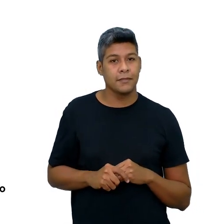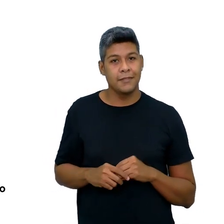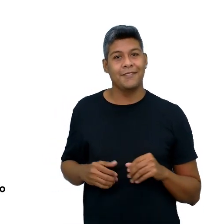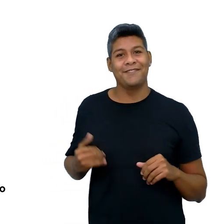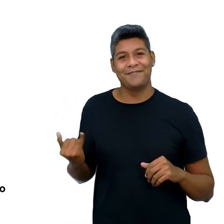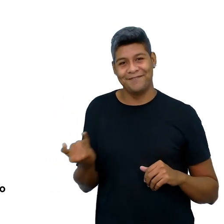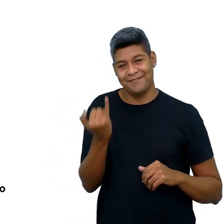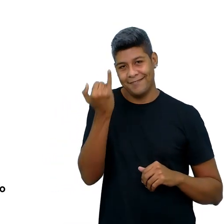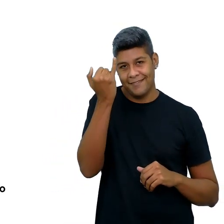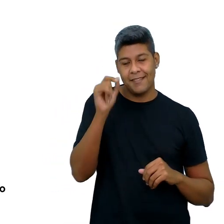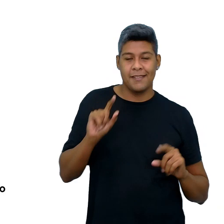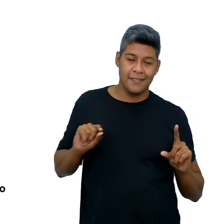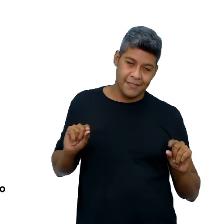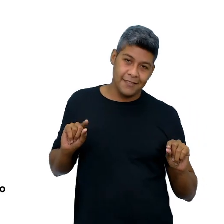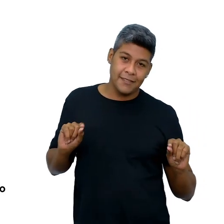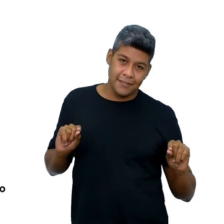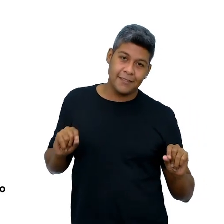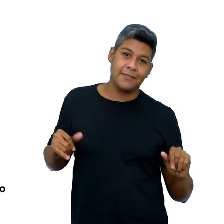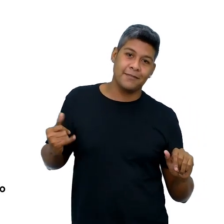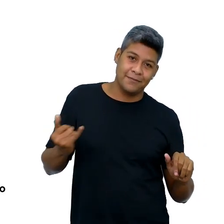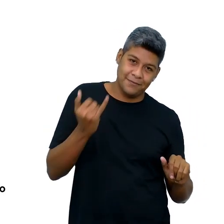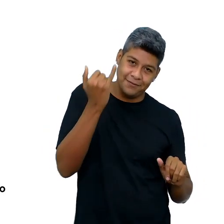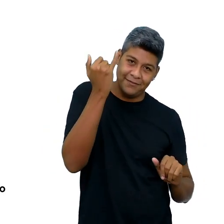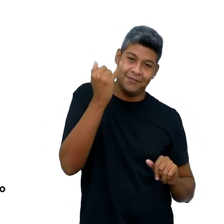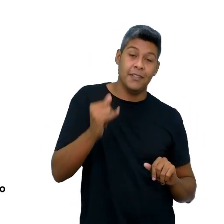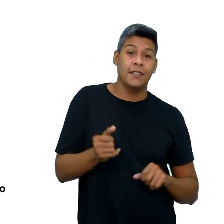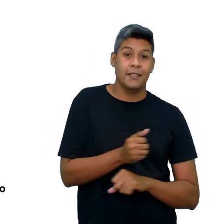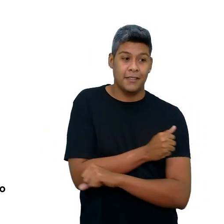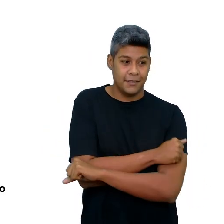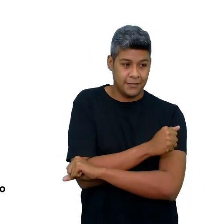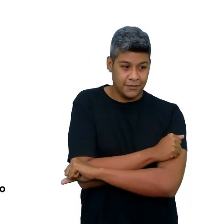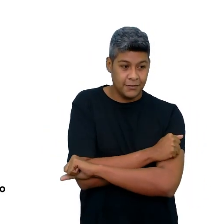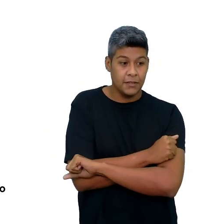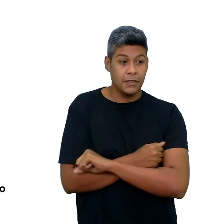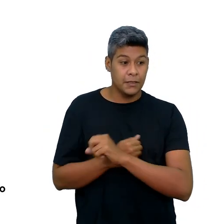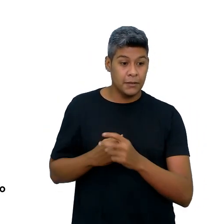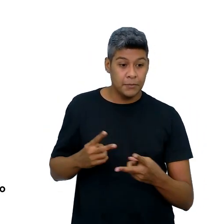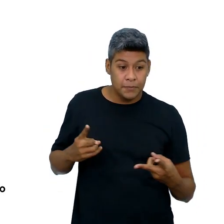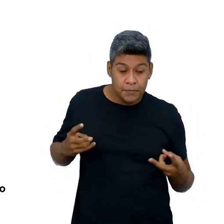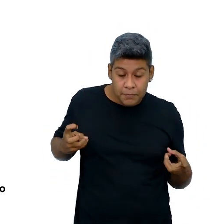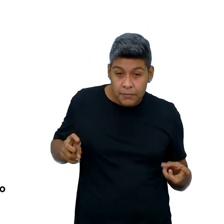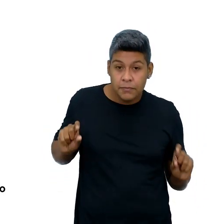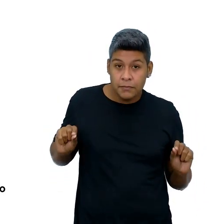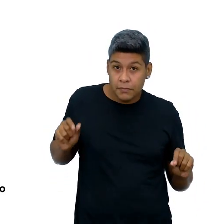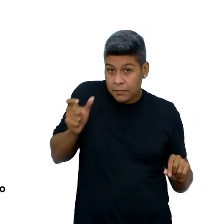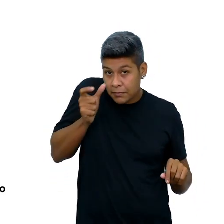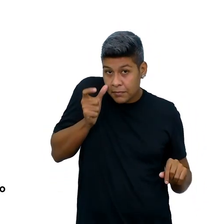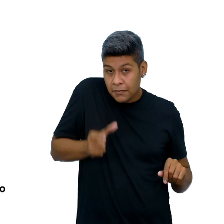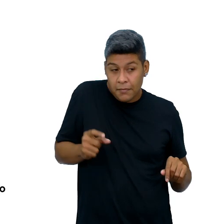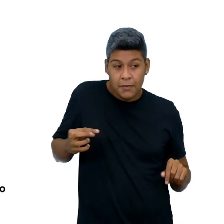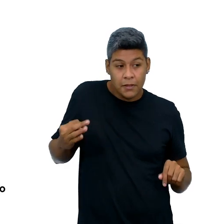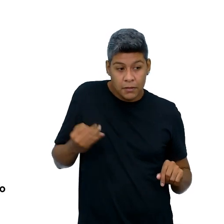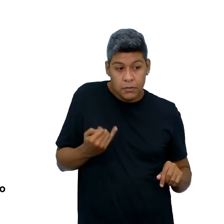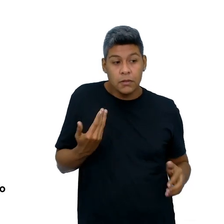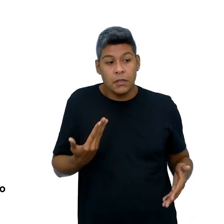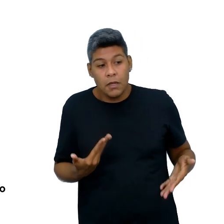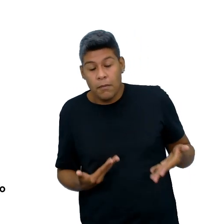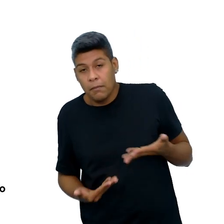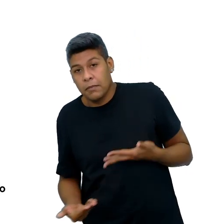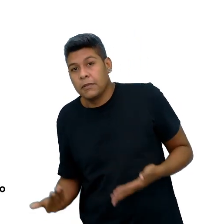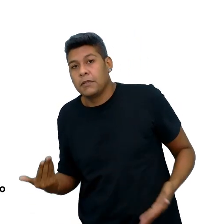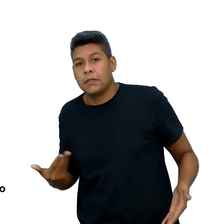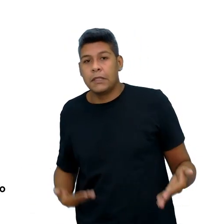né? E mais importante é fazer com que os estudantes percebam, né? E para isso é interessante toda essa mediação,